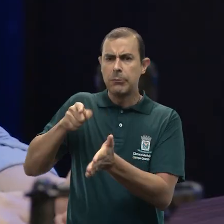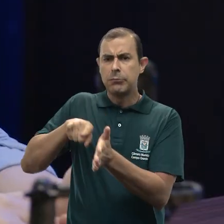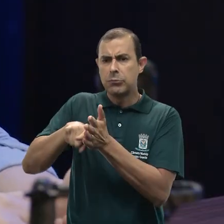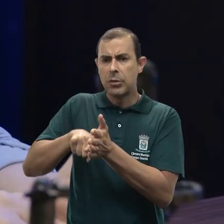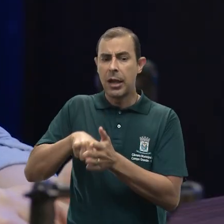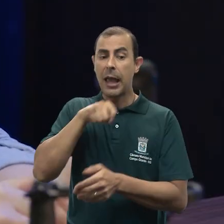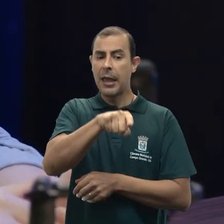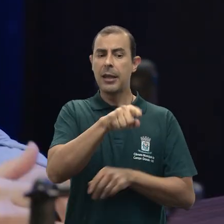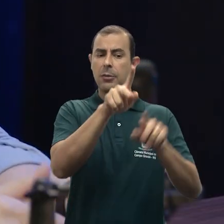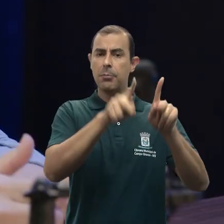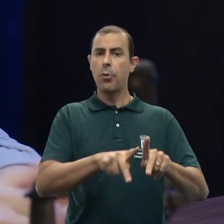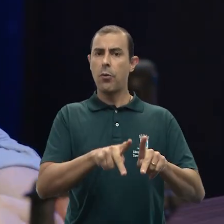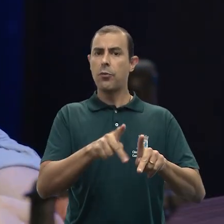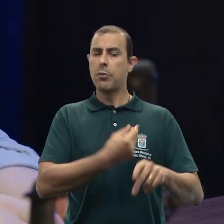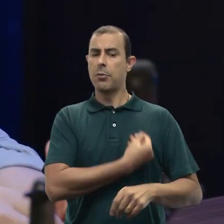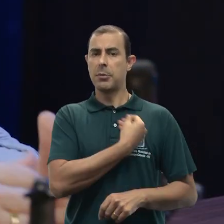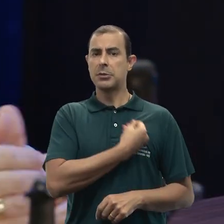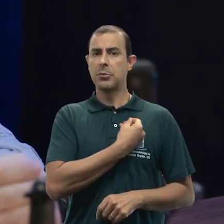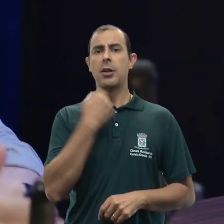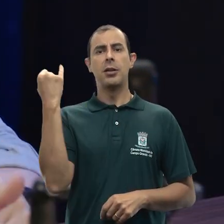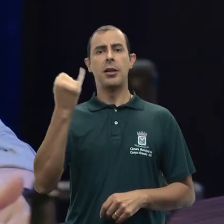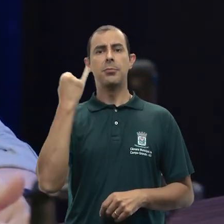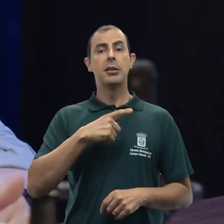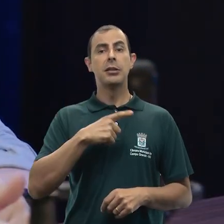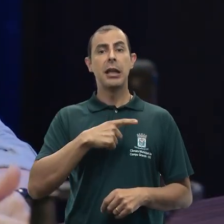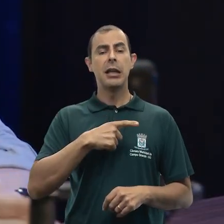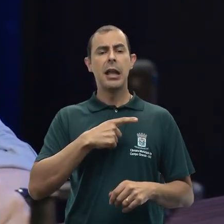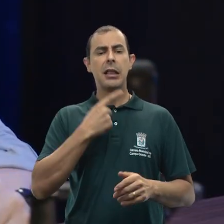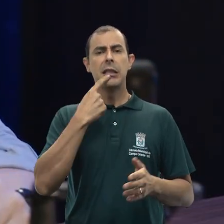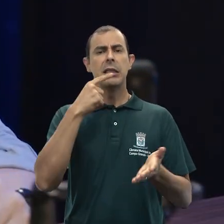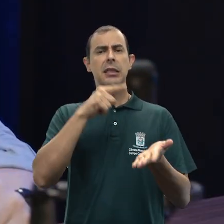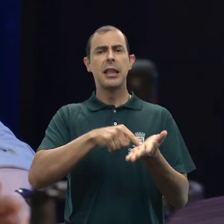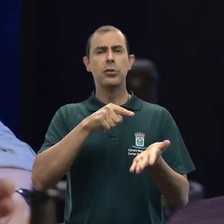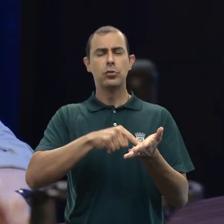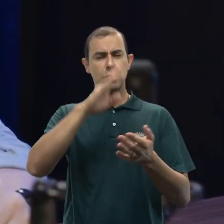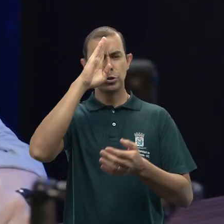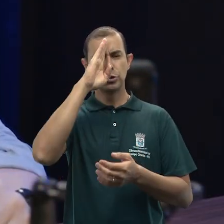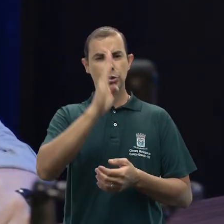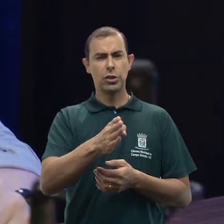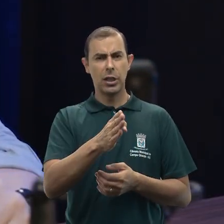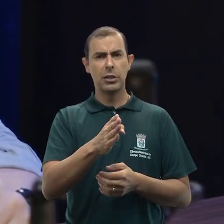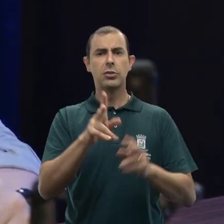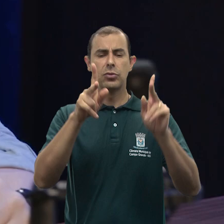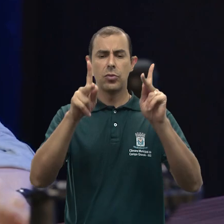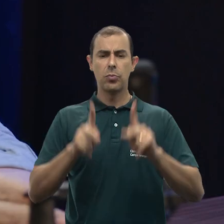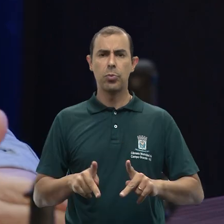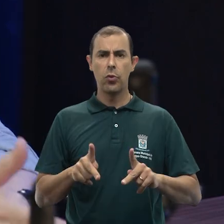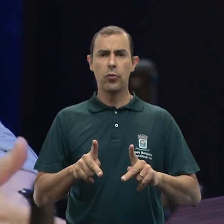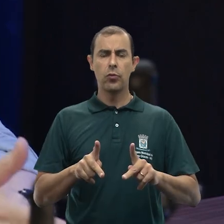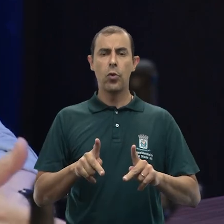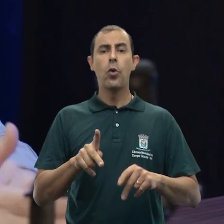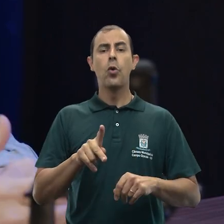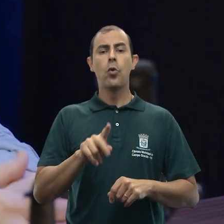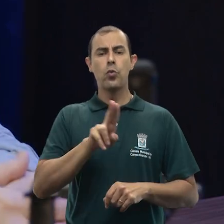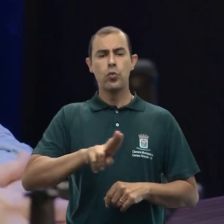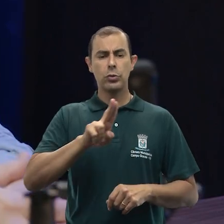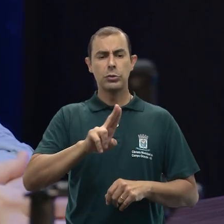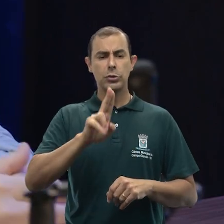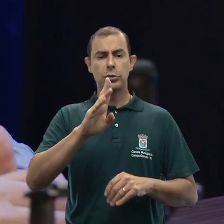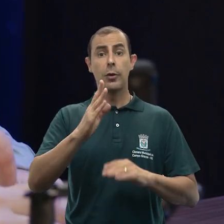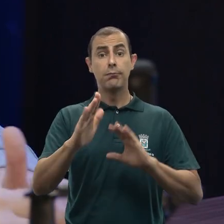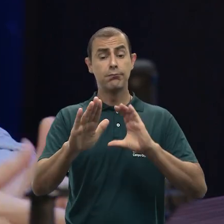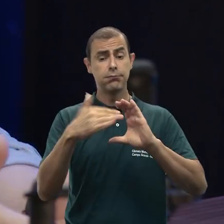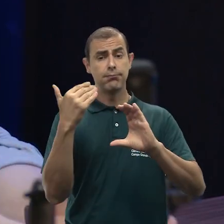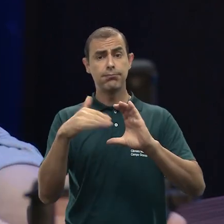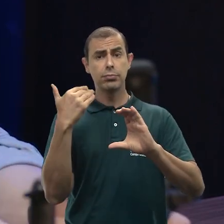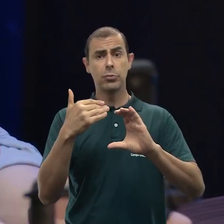foi importante para elevar essa CPI. Abrimos um canal de denúncia direto da população, do usuário, com os